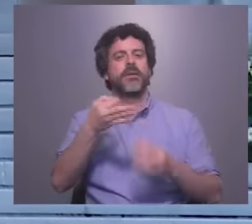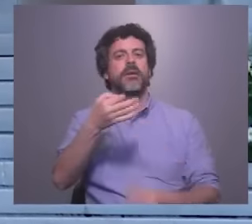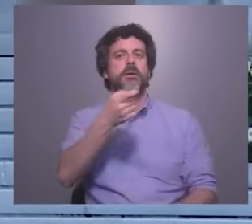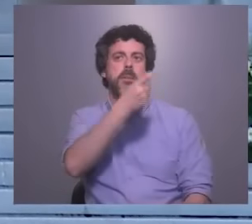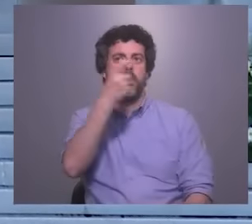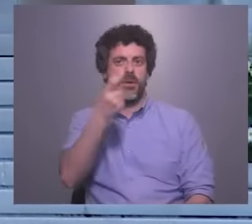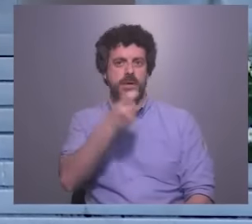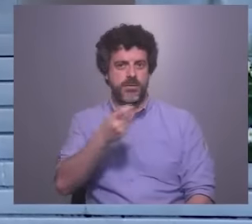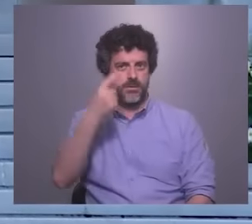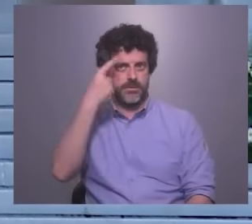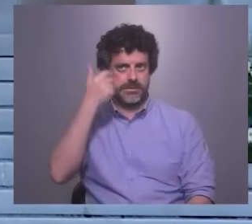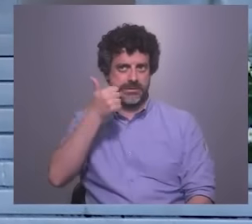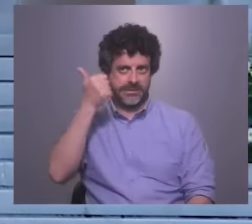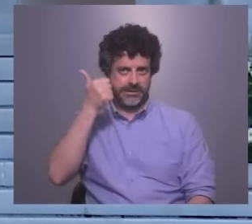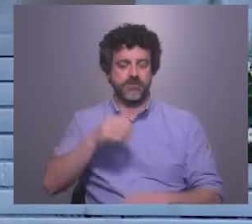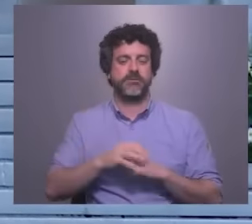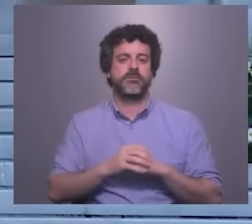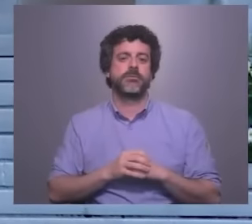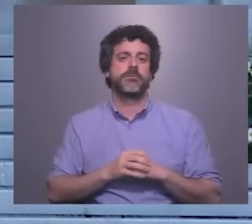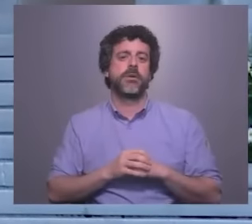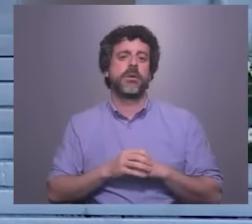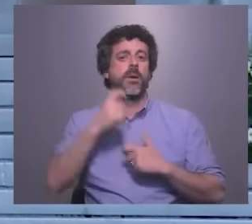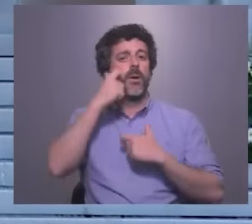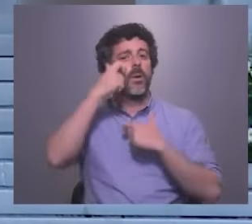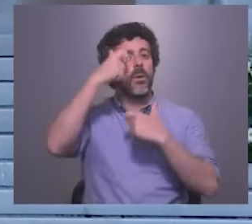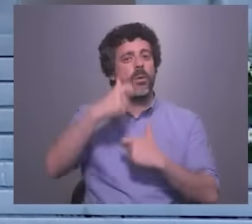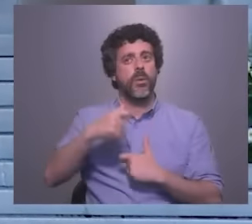Suportai-vos uns aos outros com caridade.